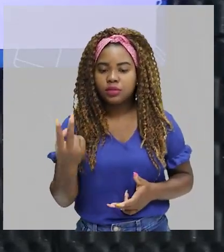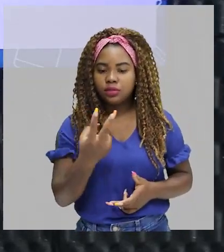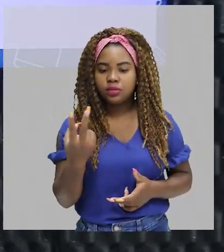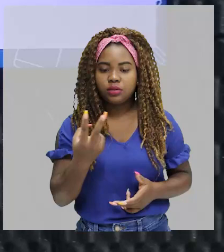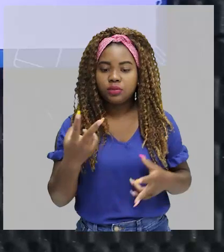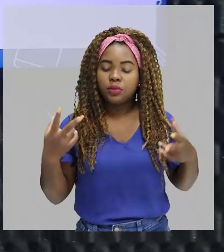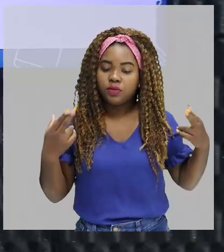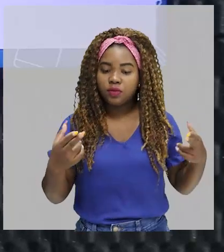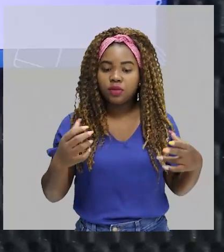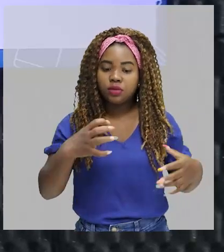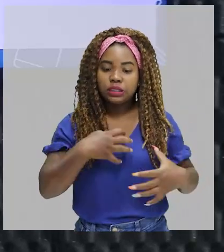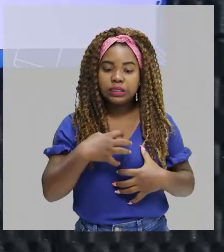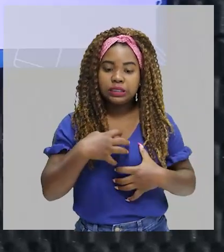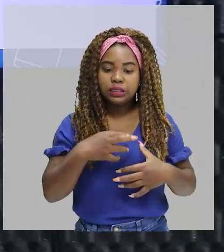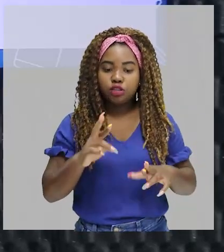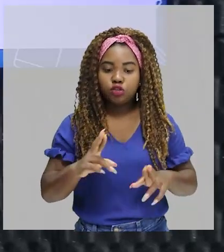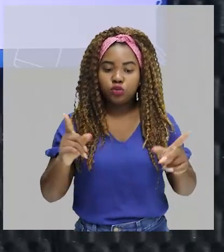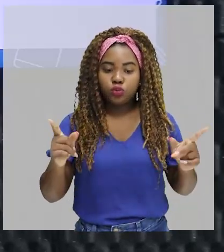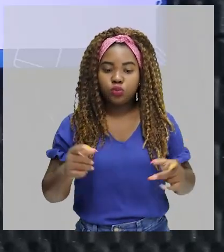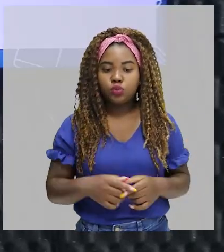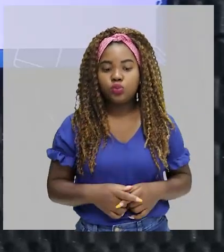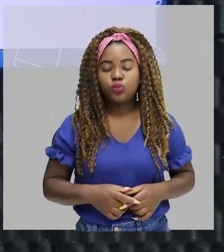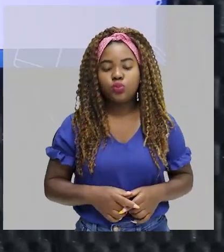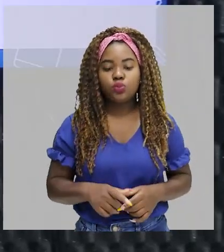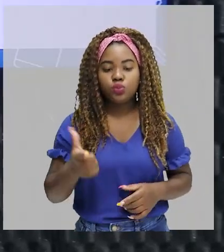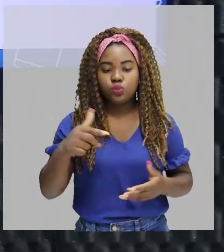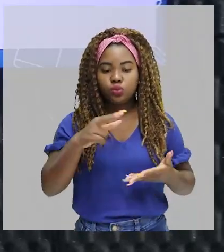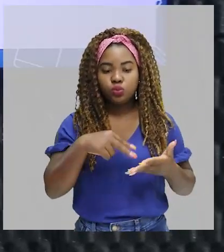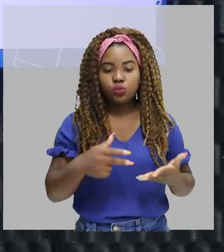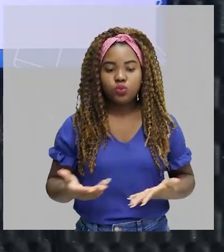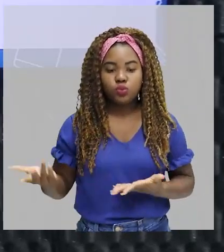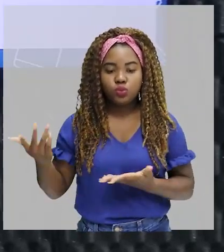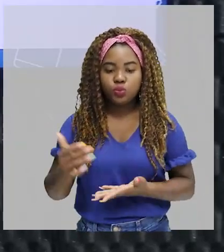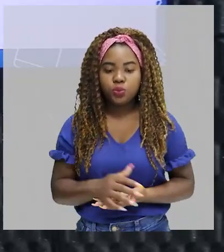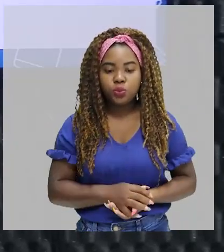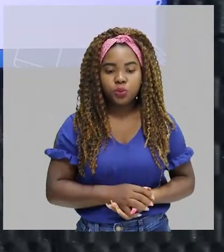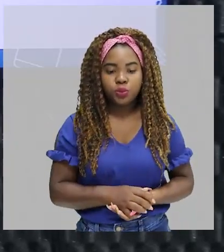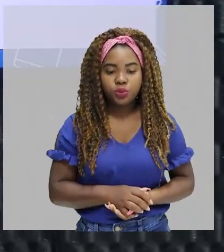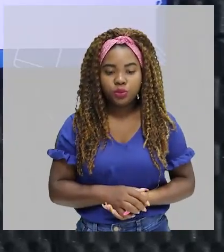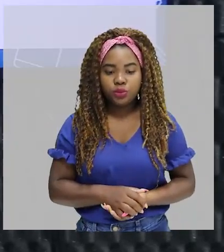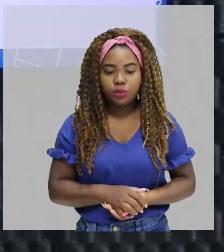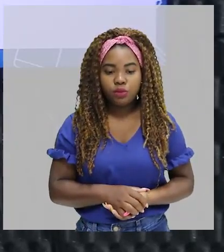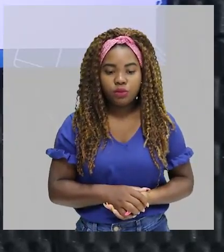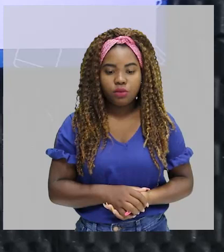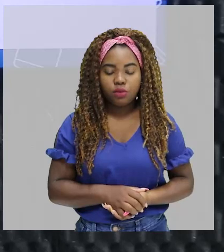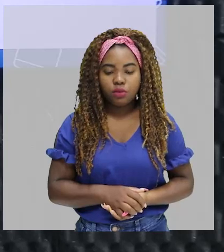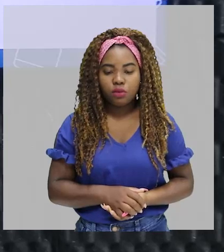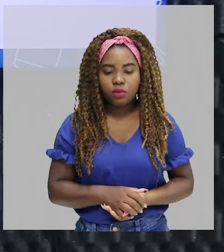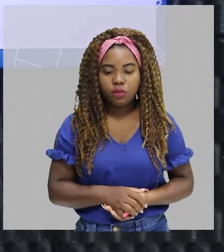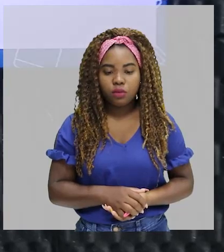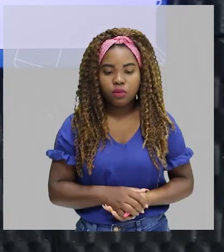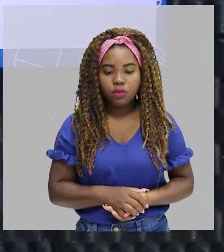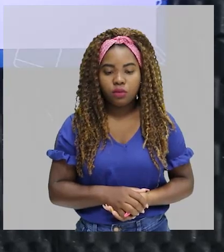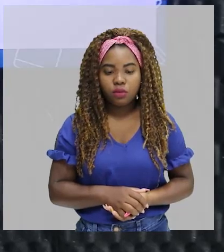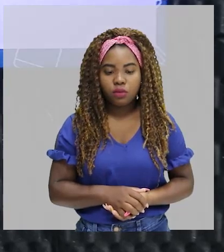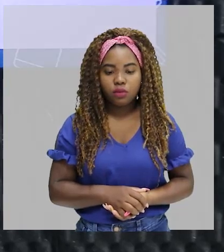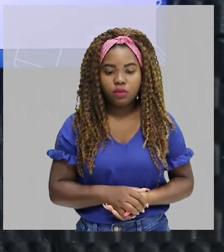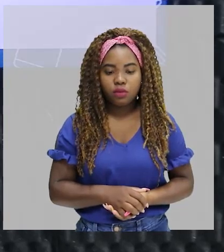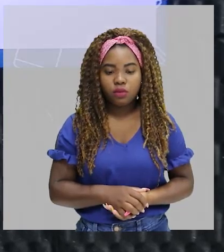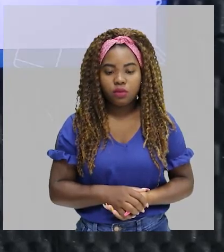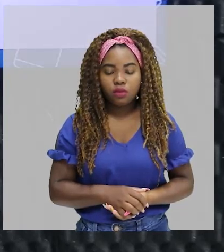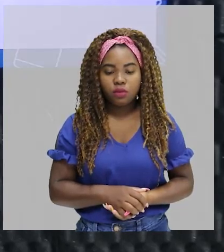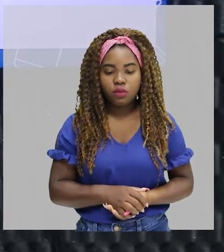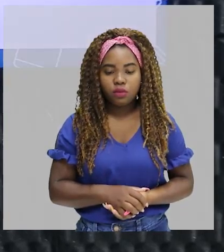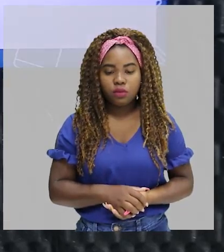Tá? In a rare moment of honesty, he told her what he had done. Em um raro momento